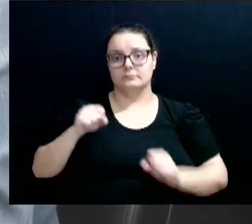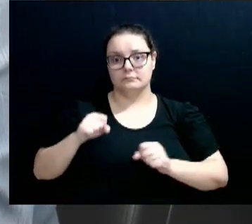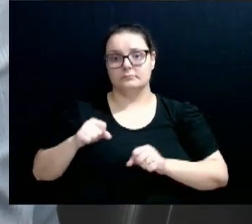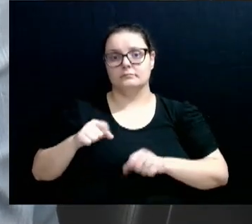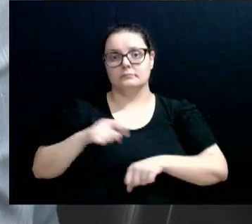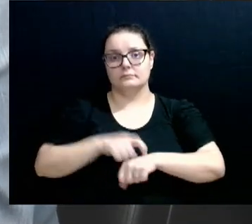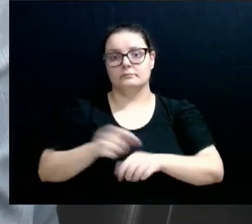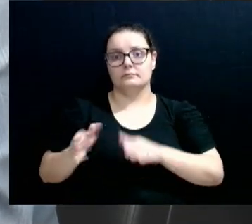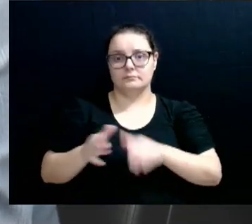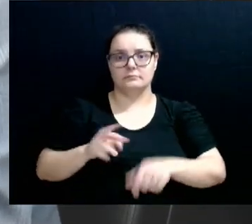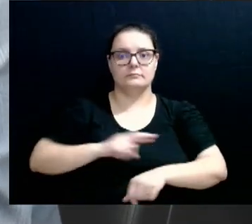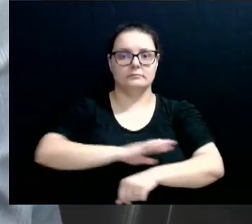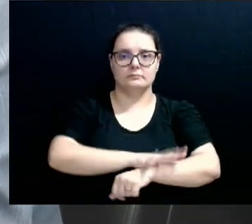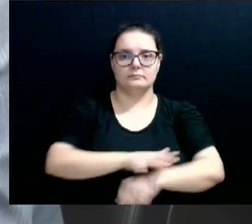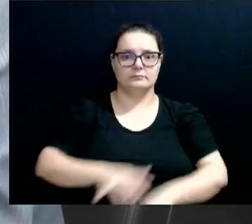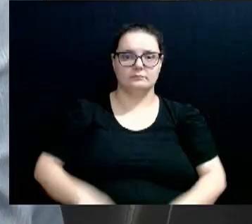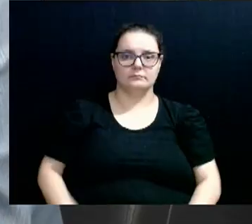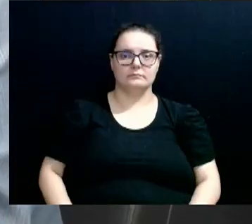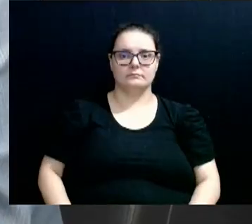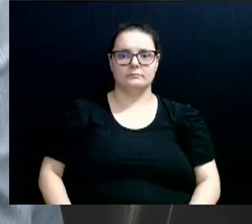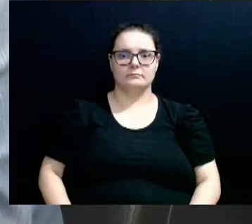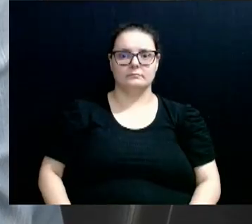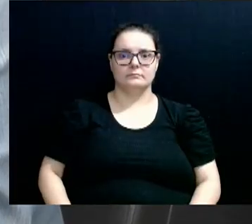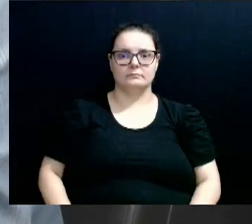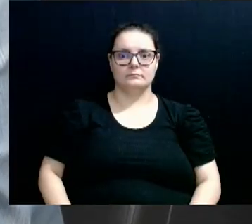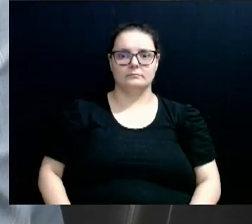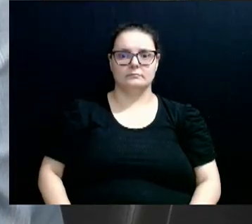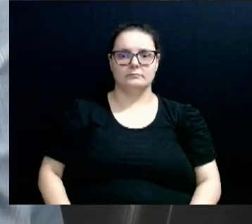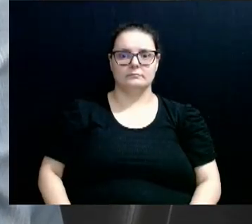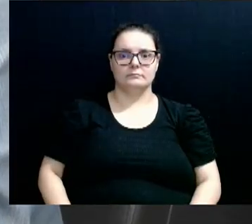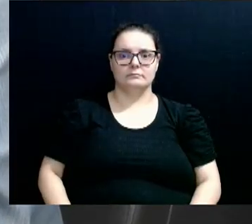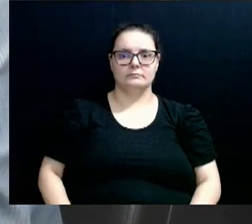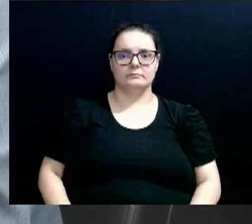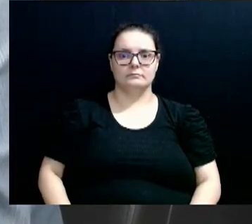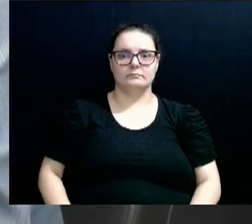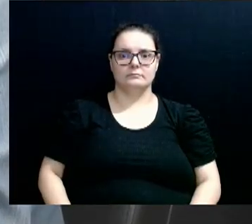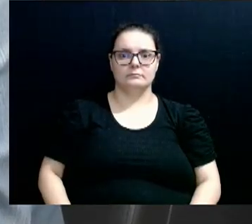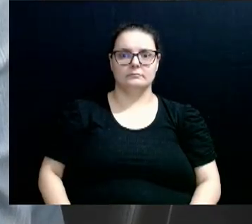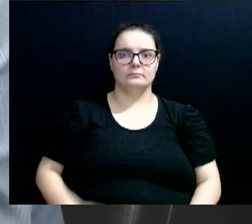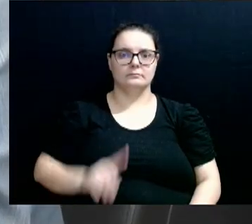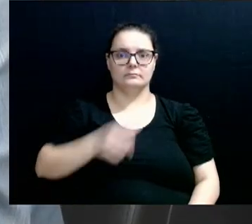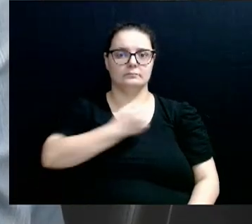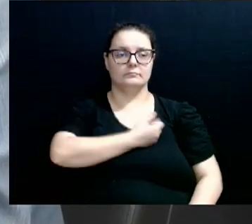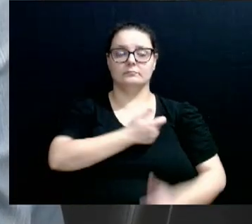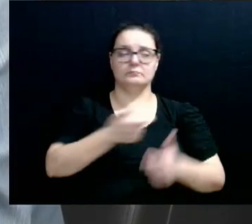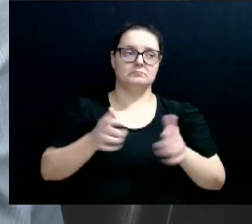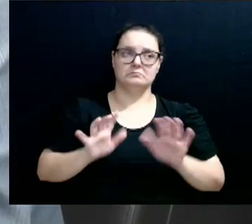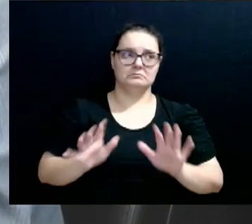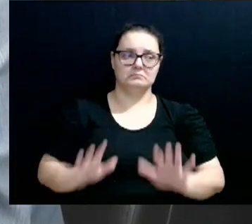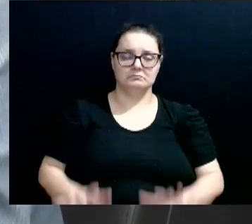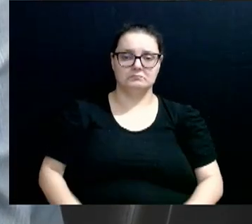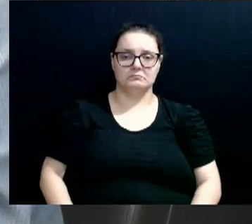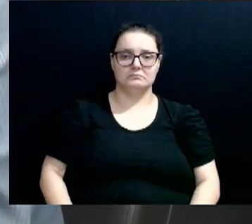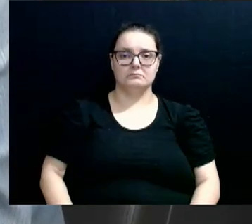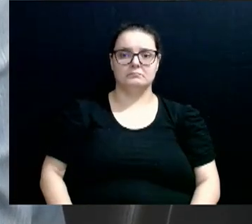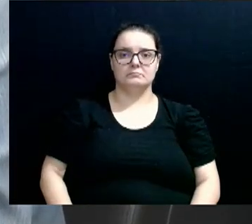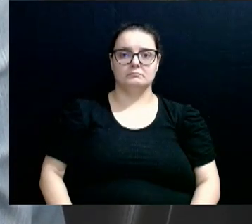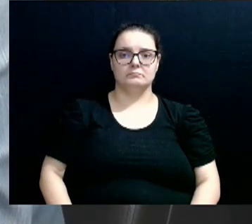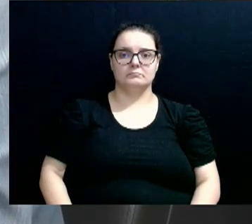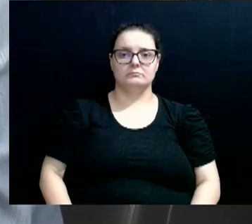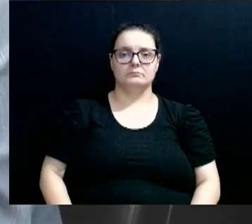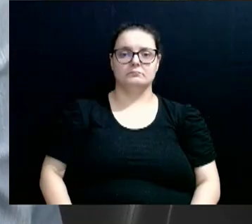eu não foram um número tão grande e tal. O que eu acho